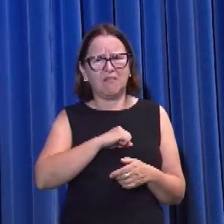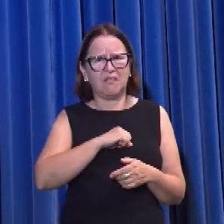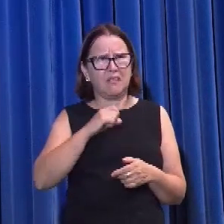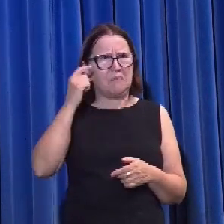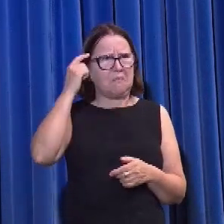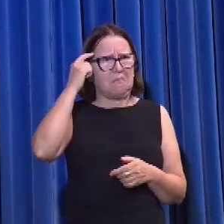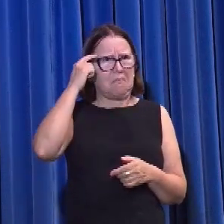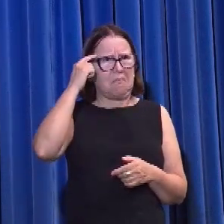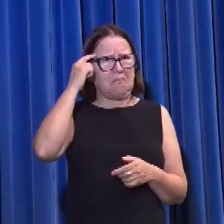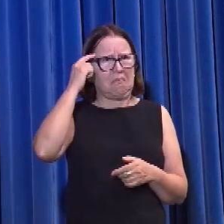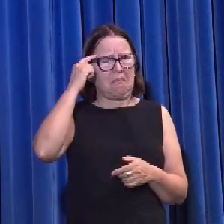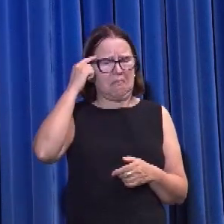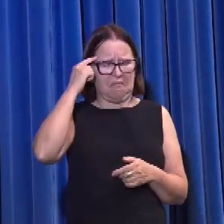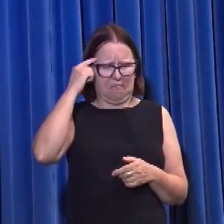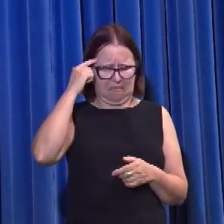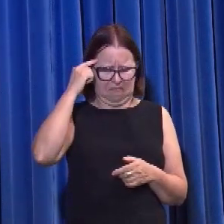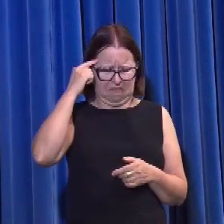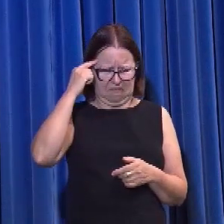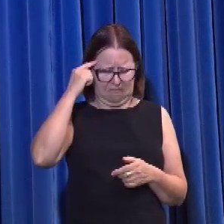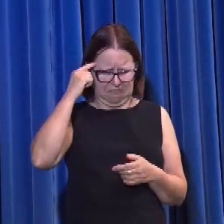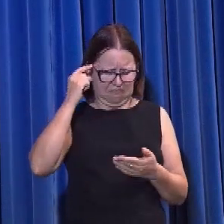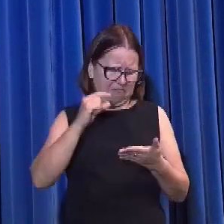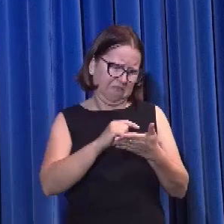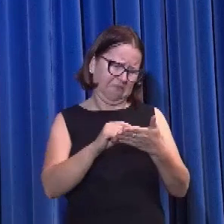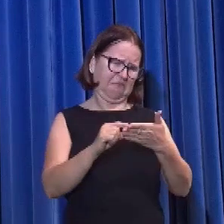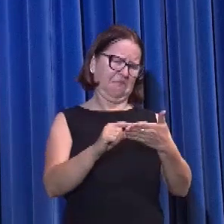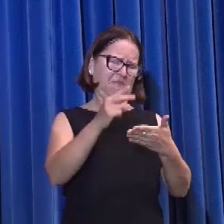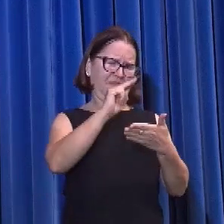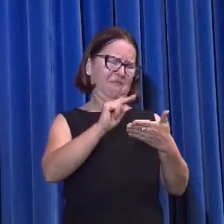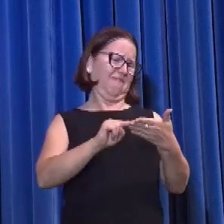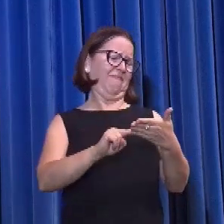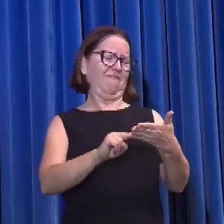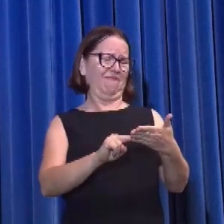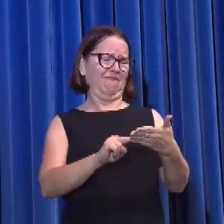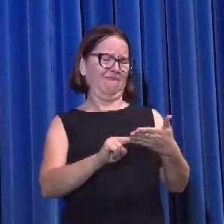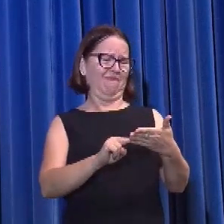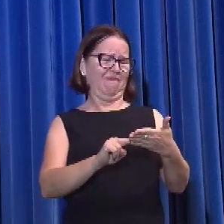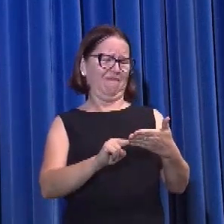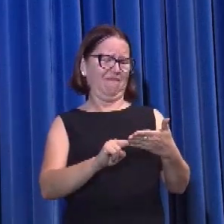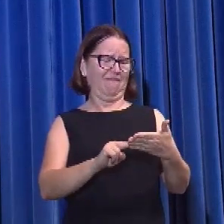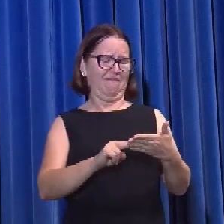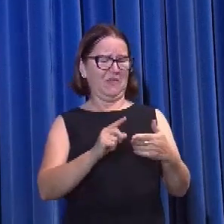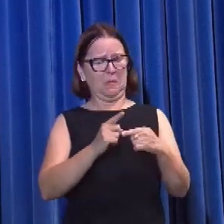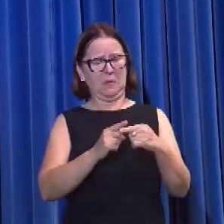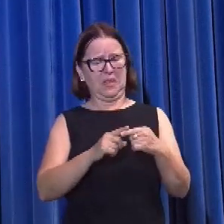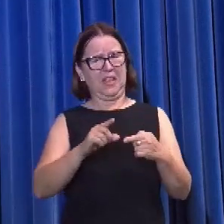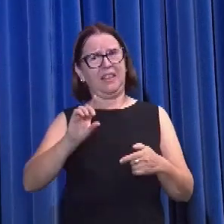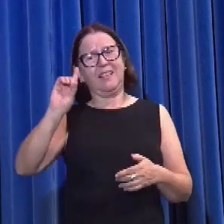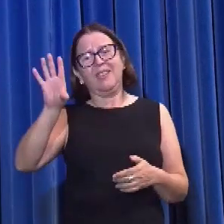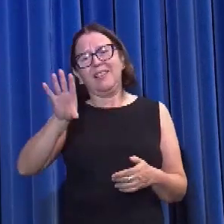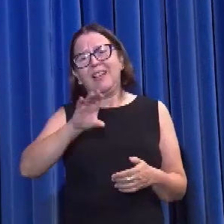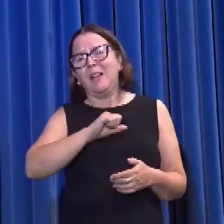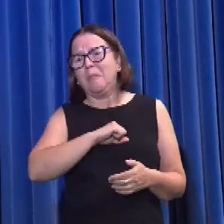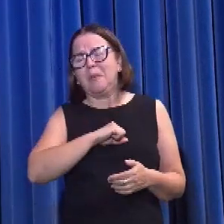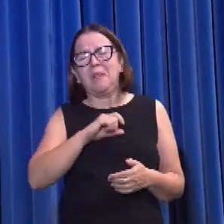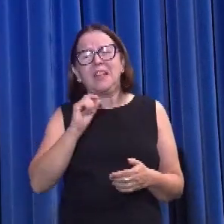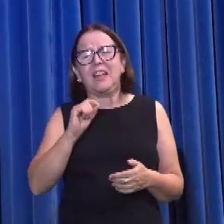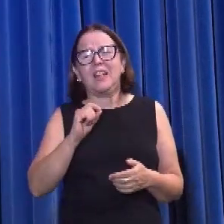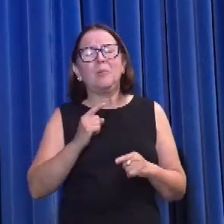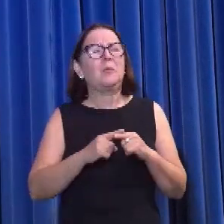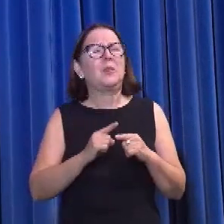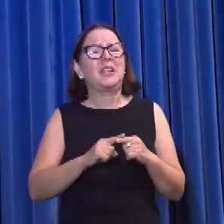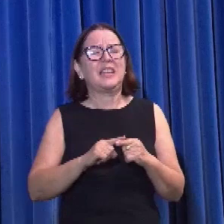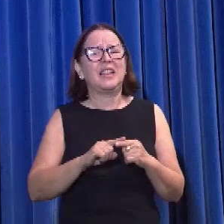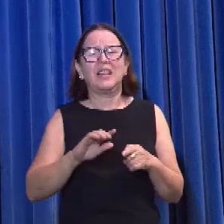dele. Pedaços do versículo. Porque Deus amou quem? Amou quem? Porque amou, quando